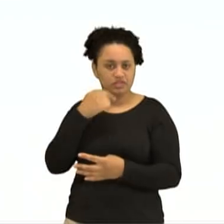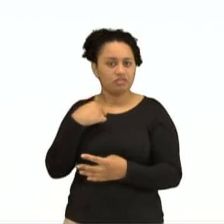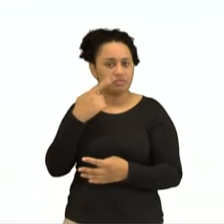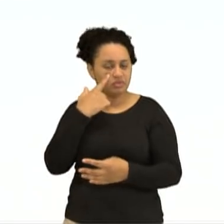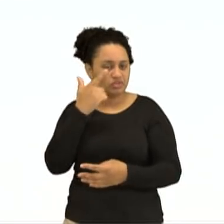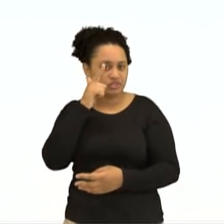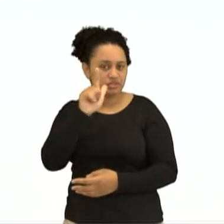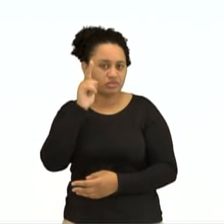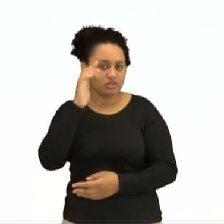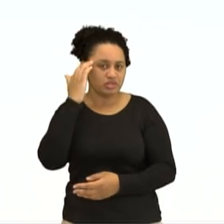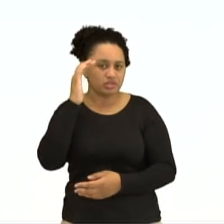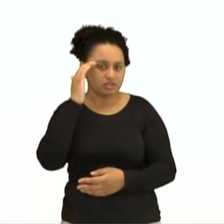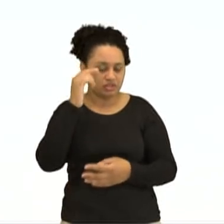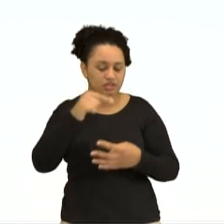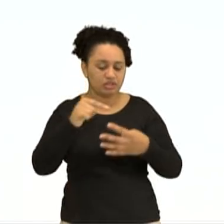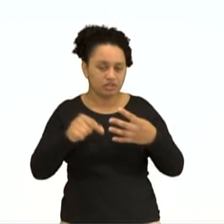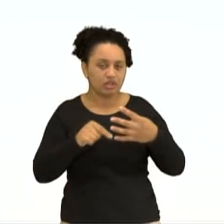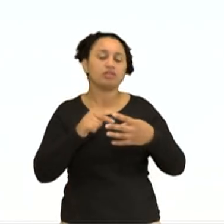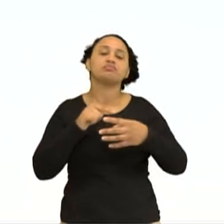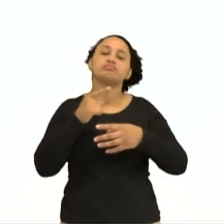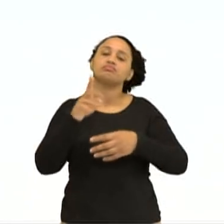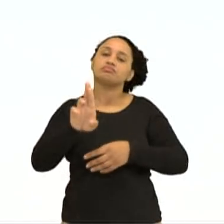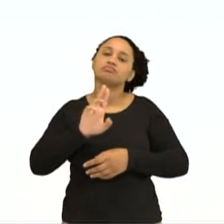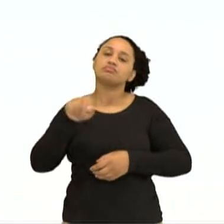vocês entenderam. Um minutinho e eu já volto.